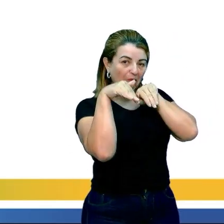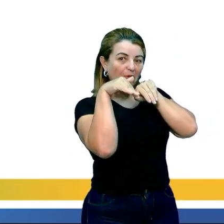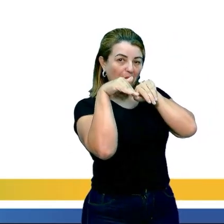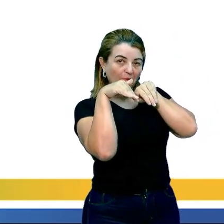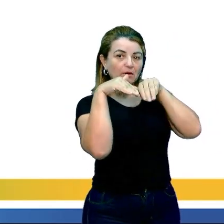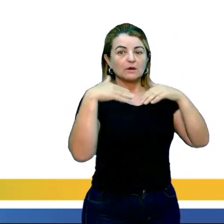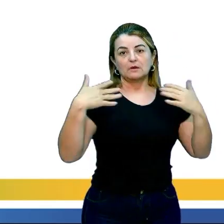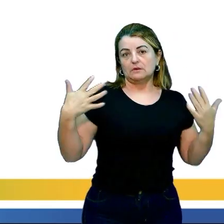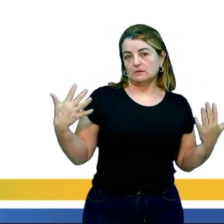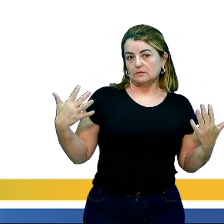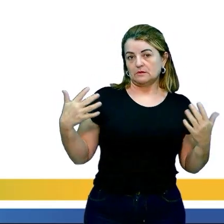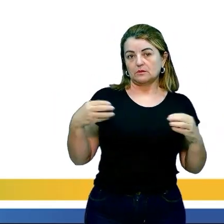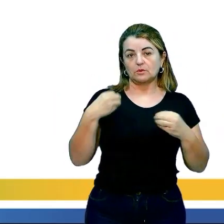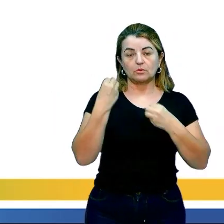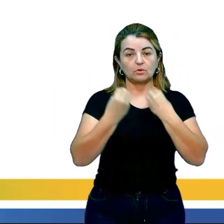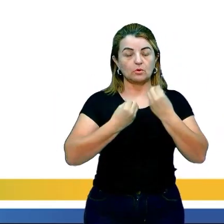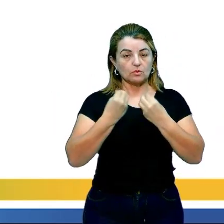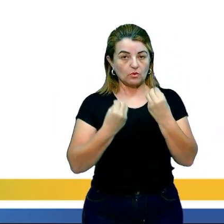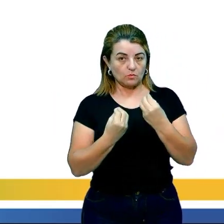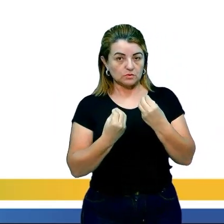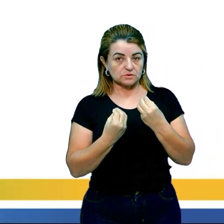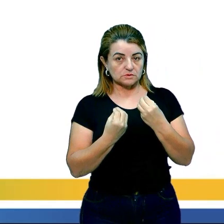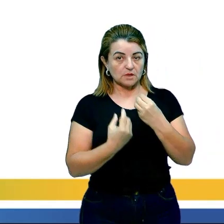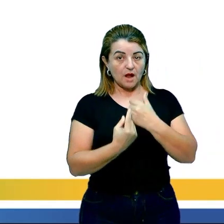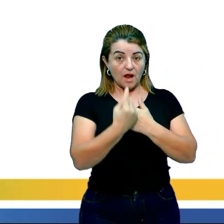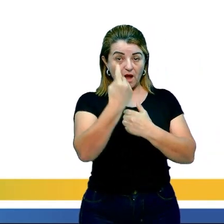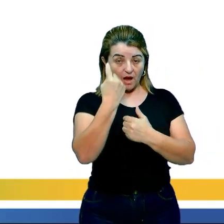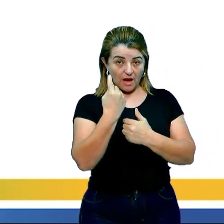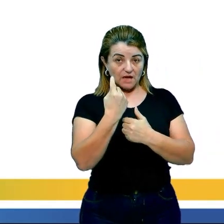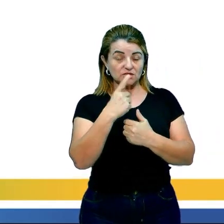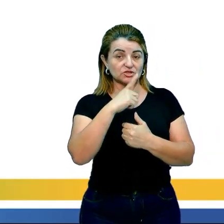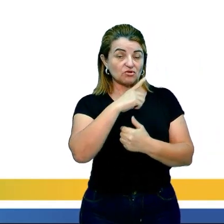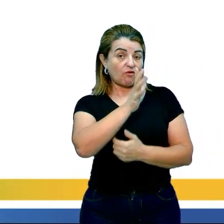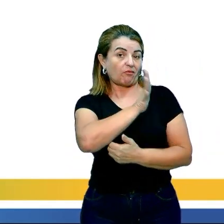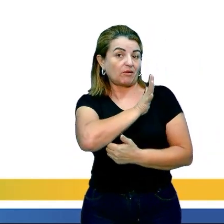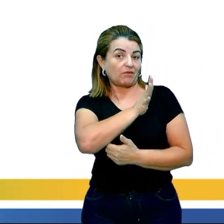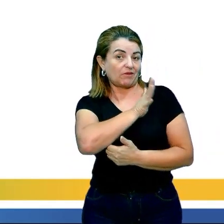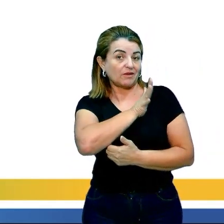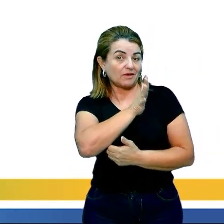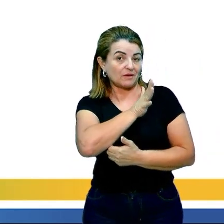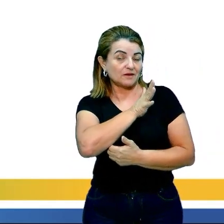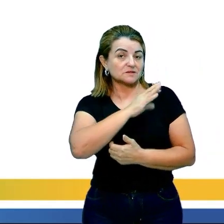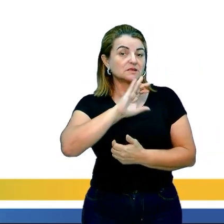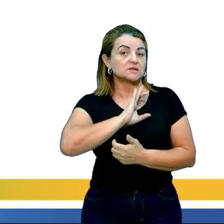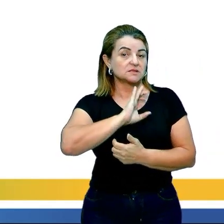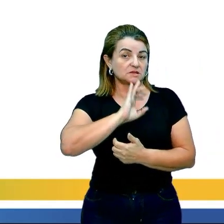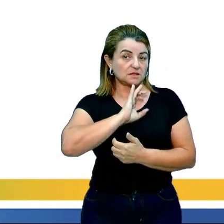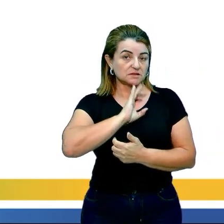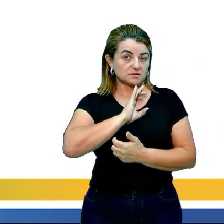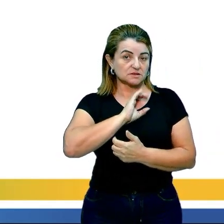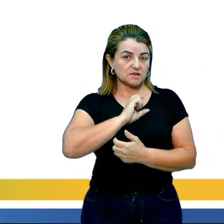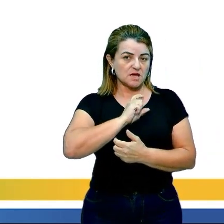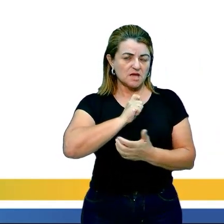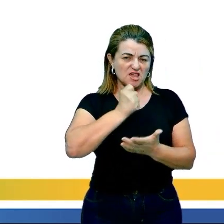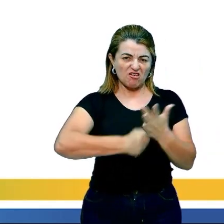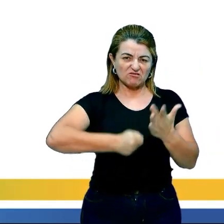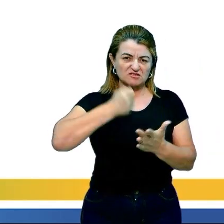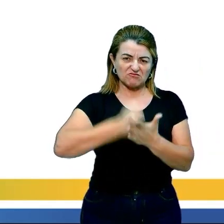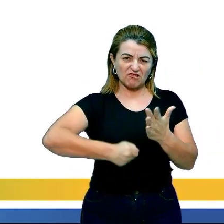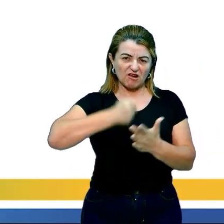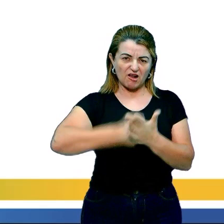eu Patetas por serem cidadãos e possuírem as riquezas das polis reivindicaram o poder